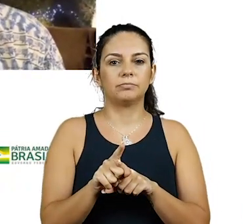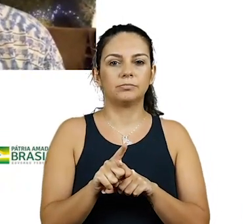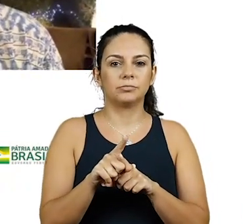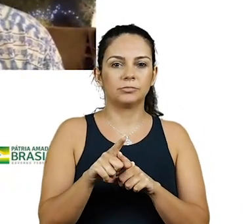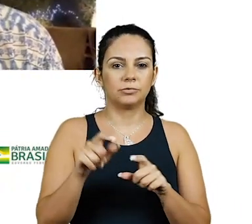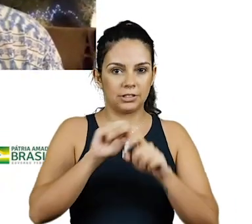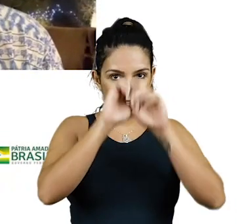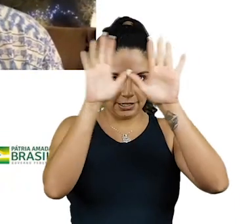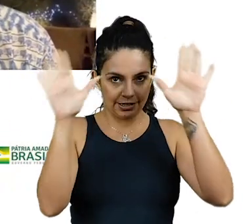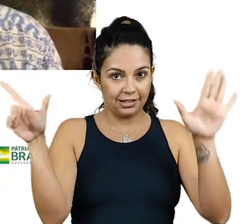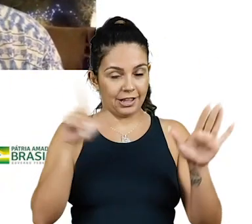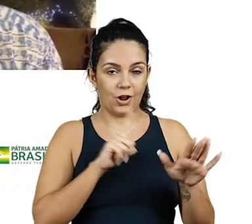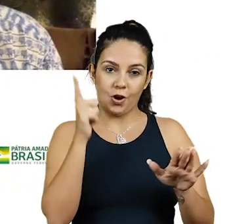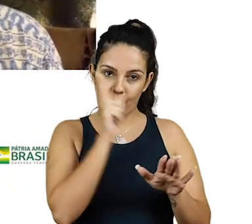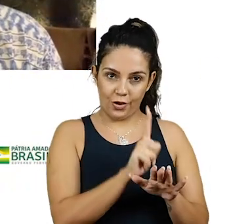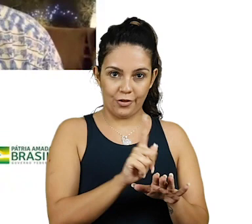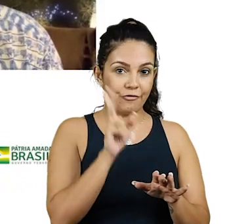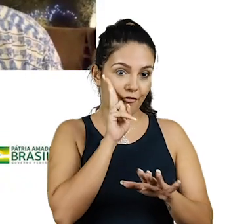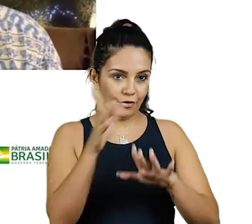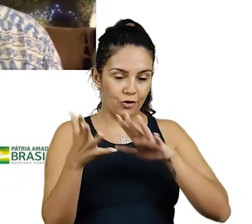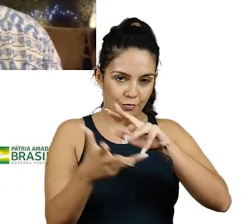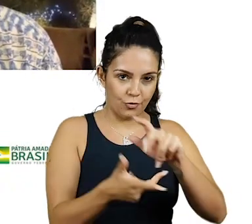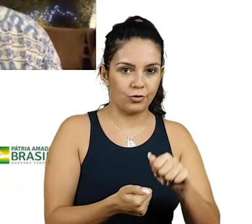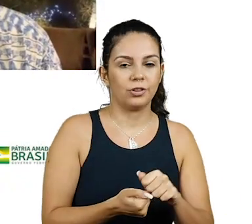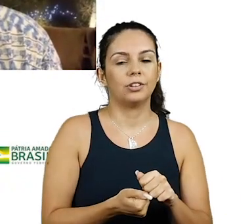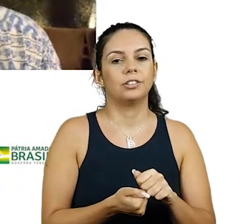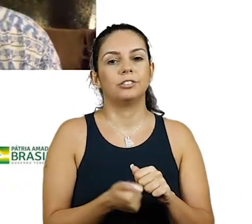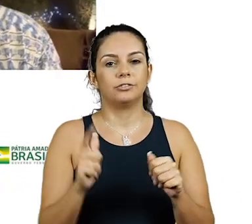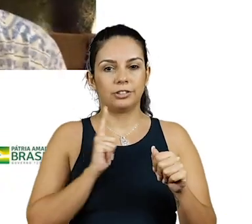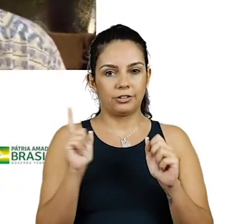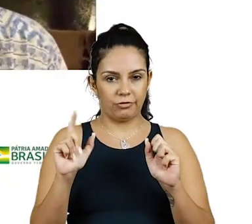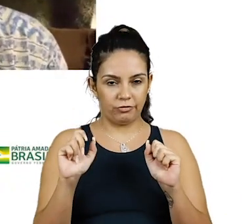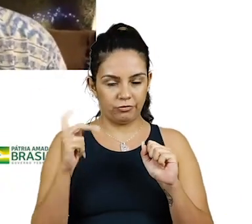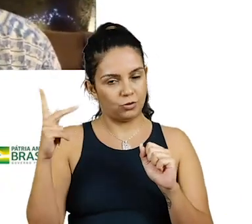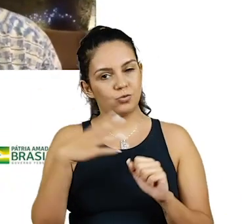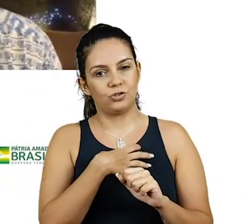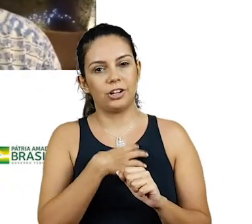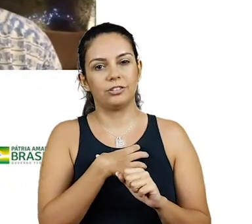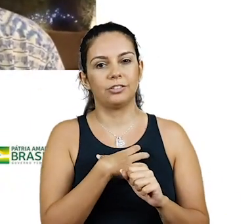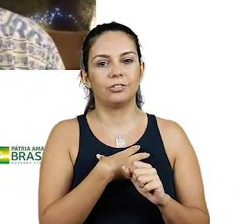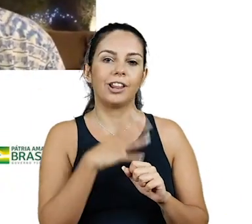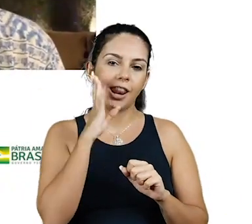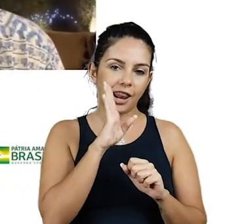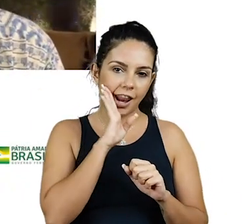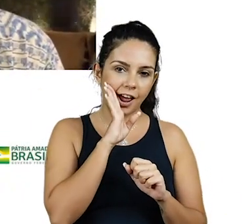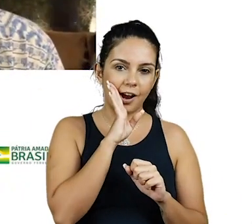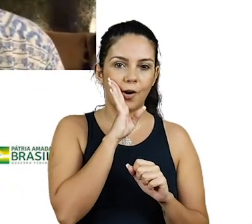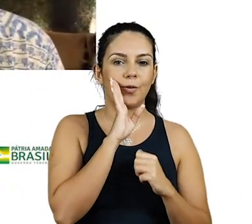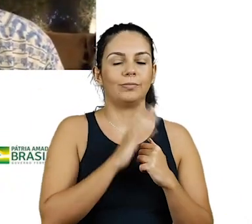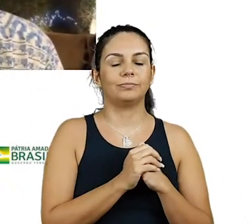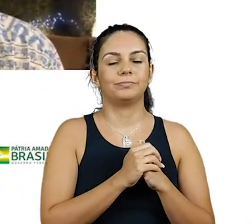essa clareza que você consegue ver o mundo, né? Você tem essa forma tão legal,